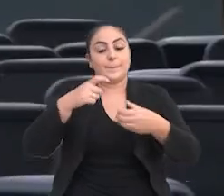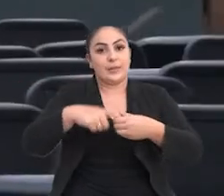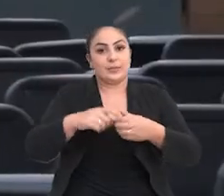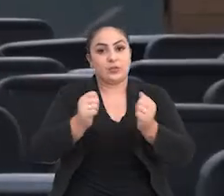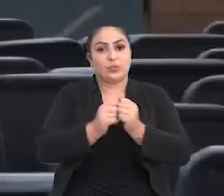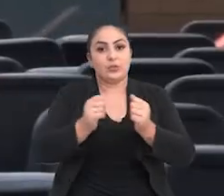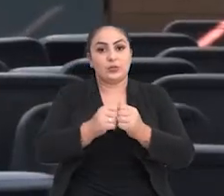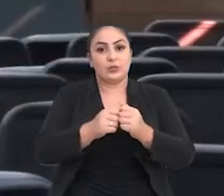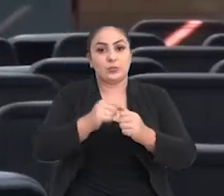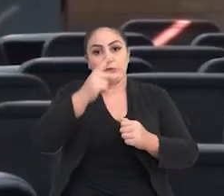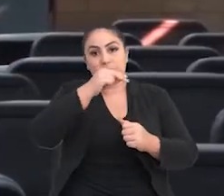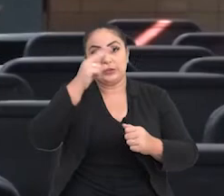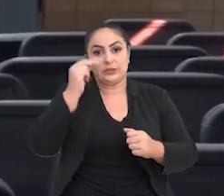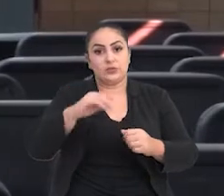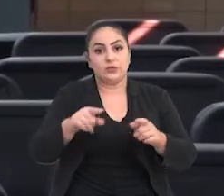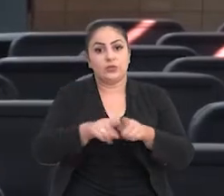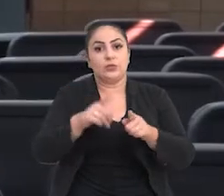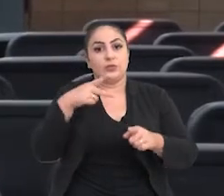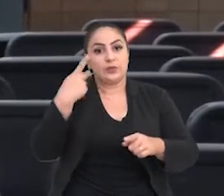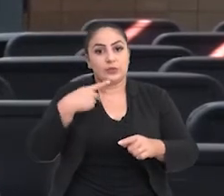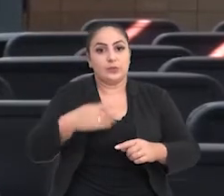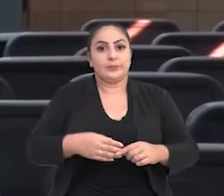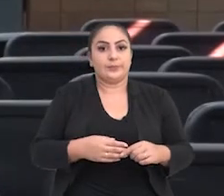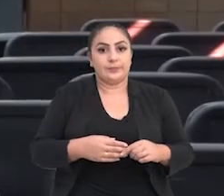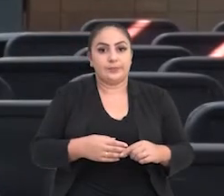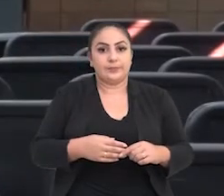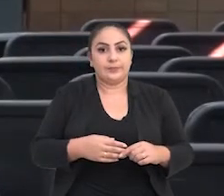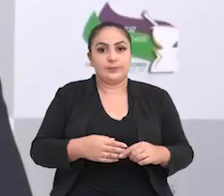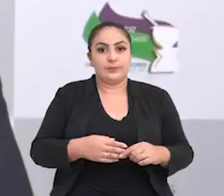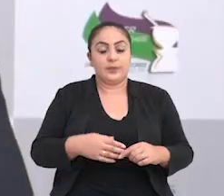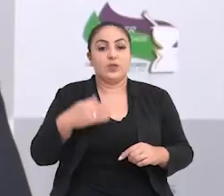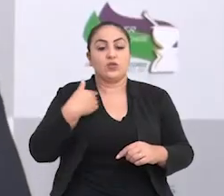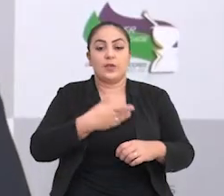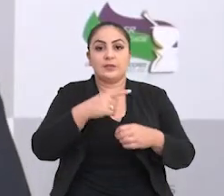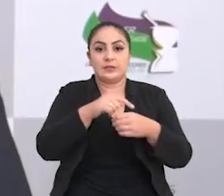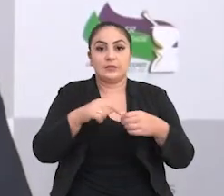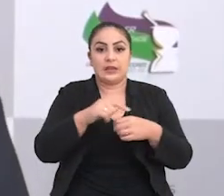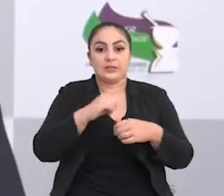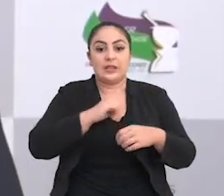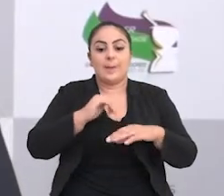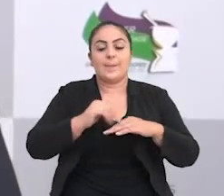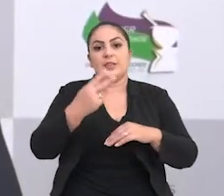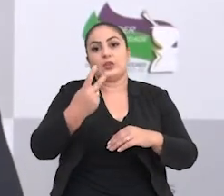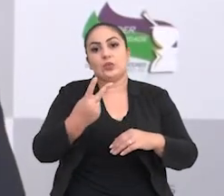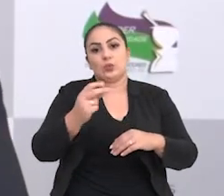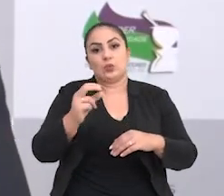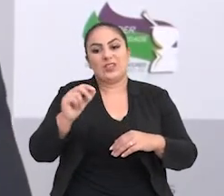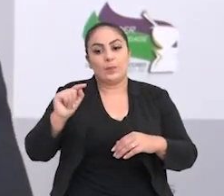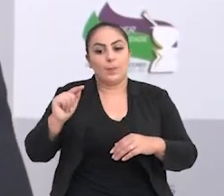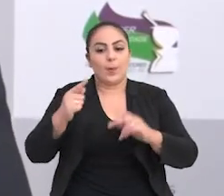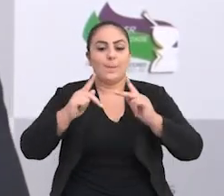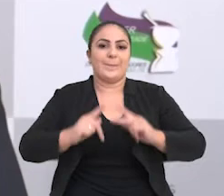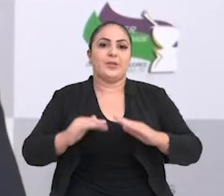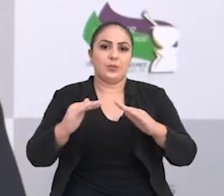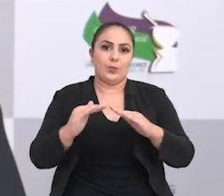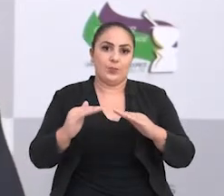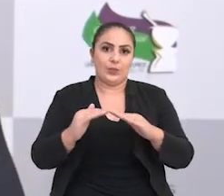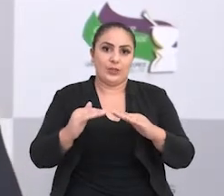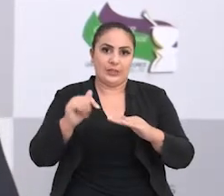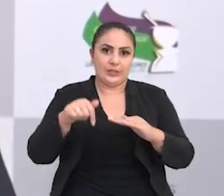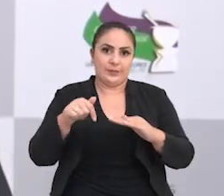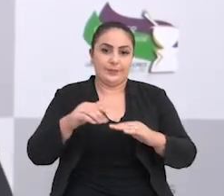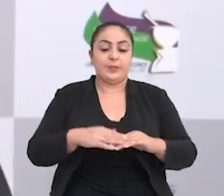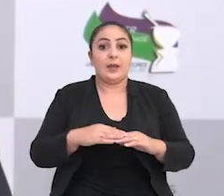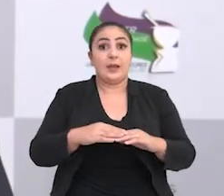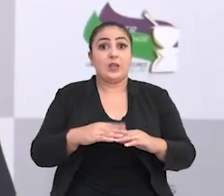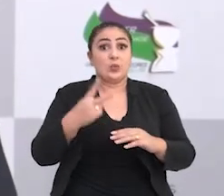comemorando a parceria do Poder Executivo com os vereadores. A nossa cidade tem mais de 200 mil habitantes. São